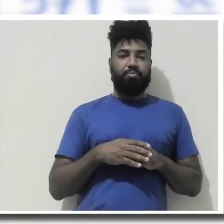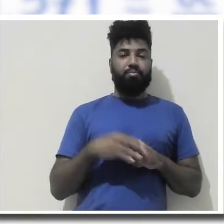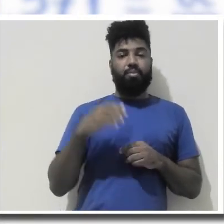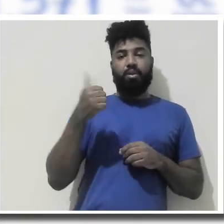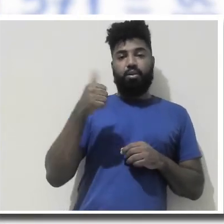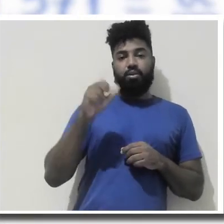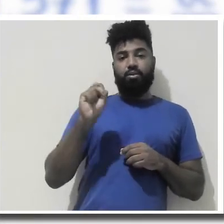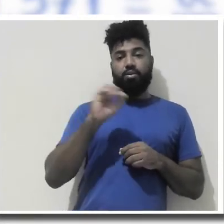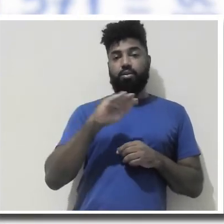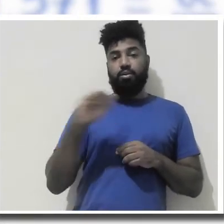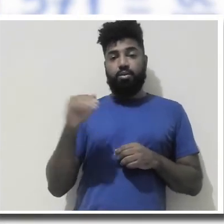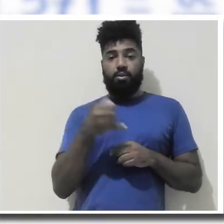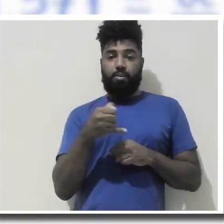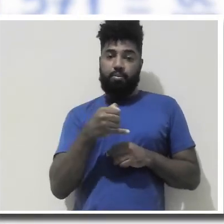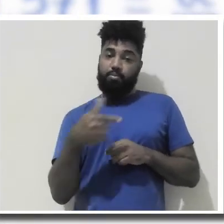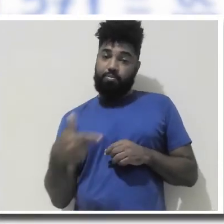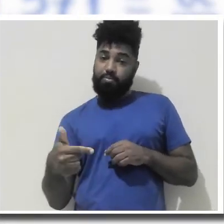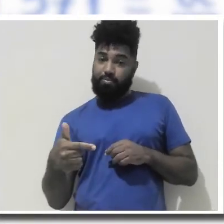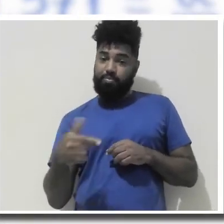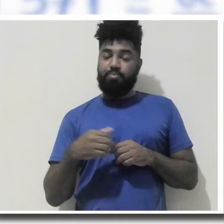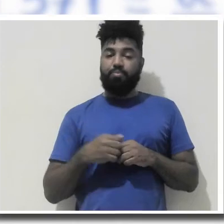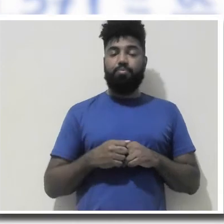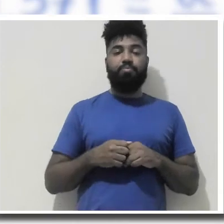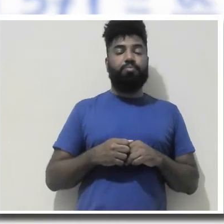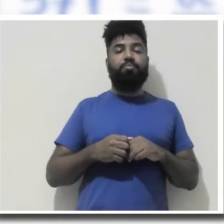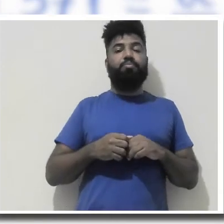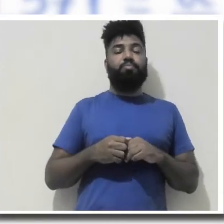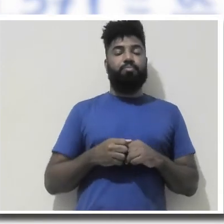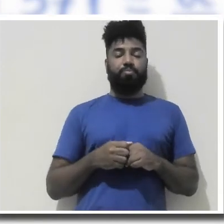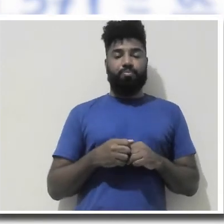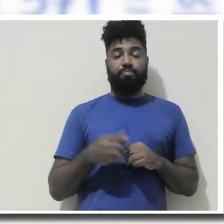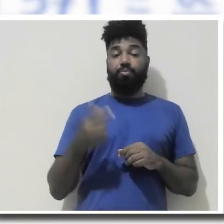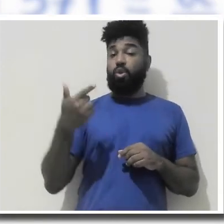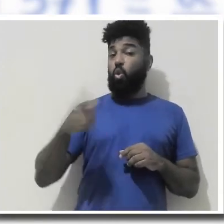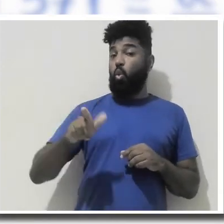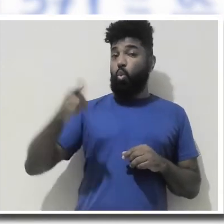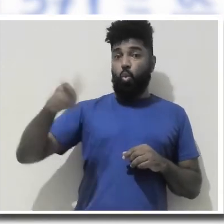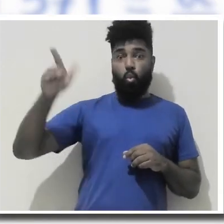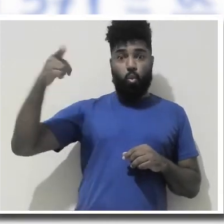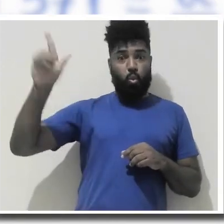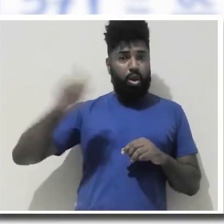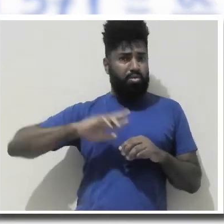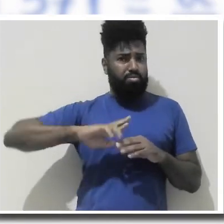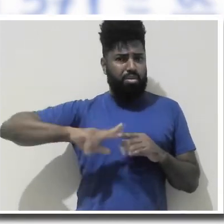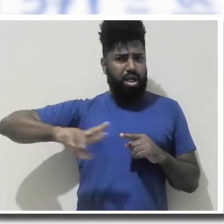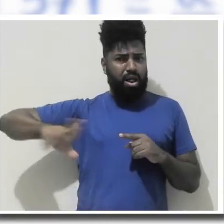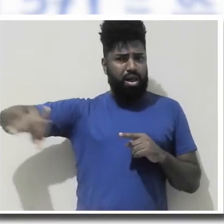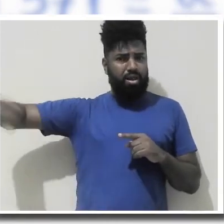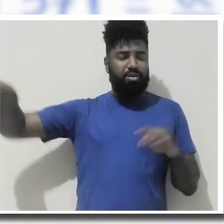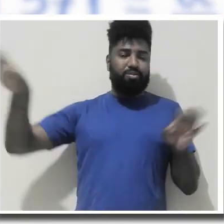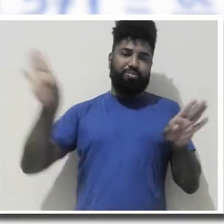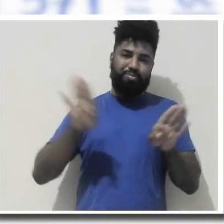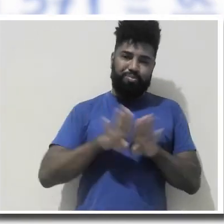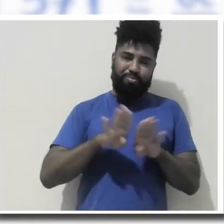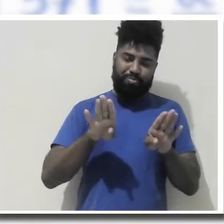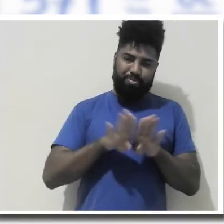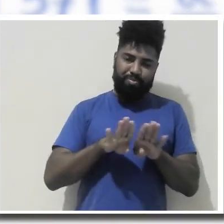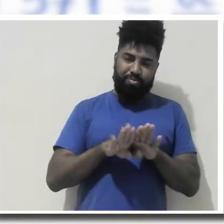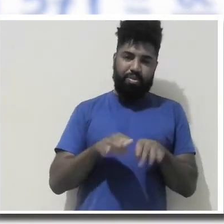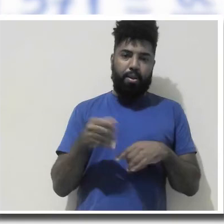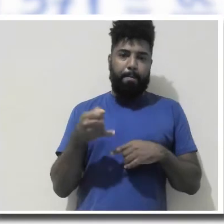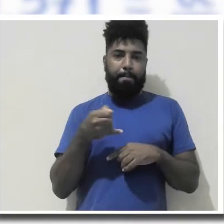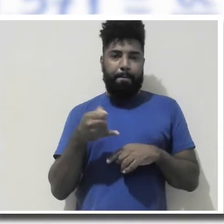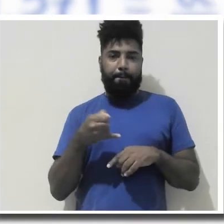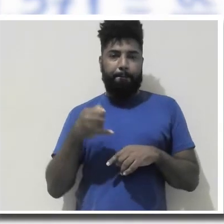18 sobre menos 2 e outras infinitas formas. Assim como o